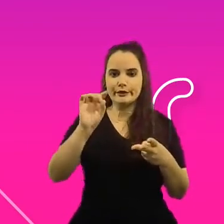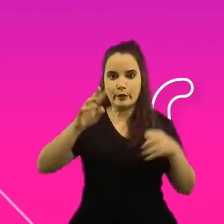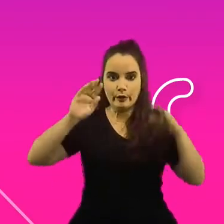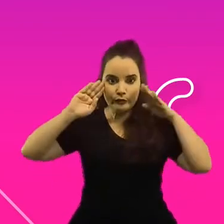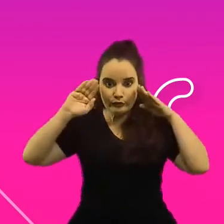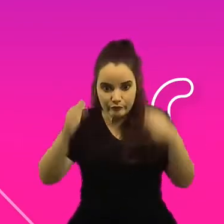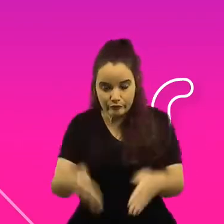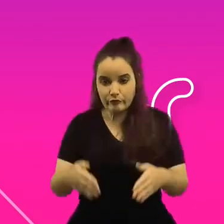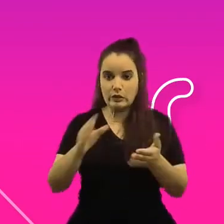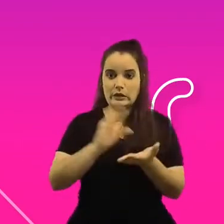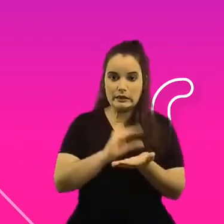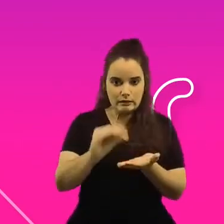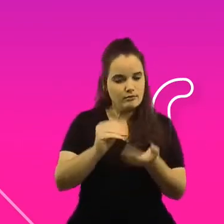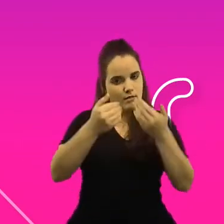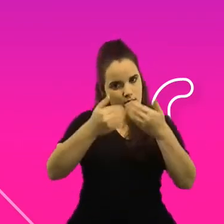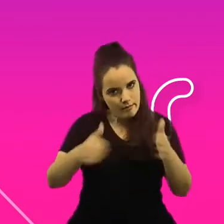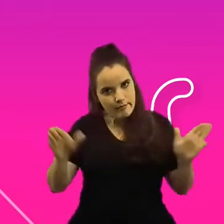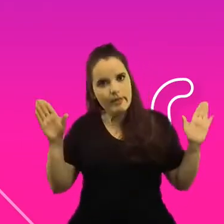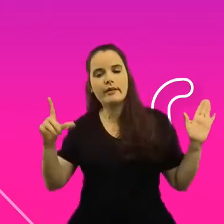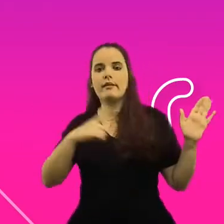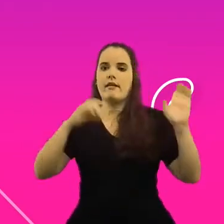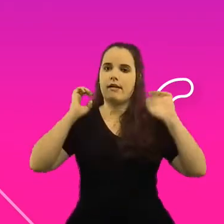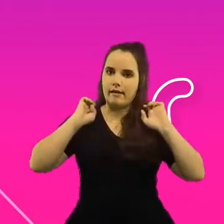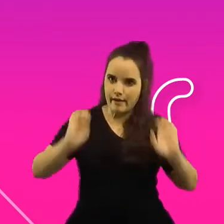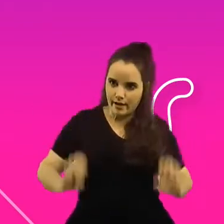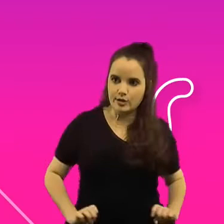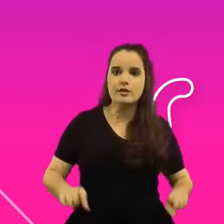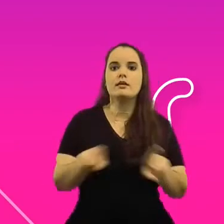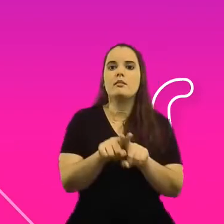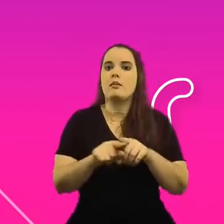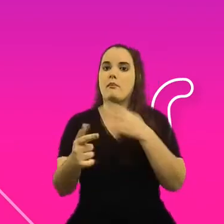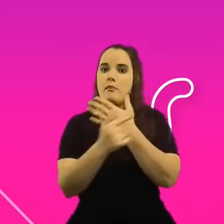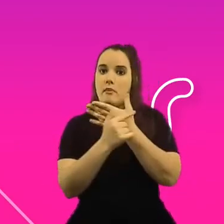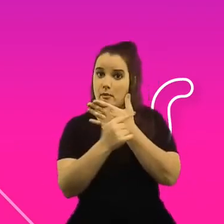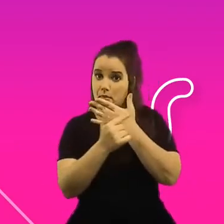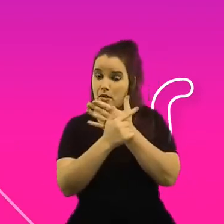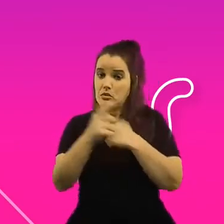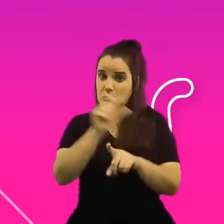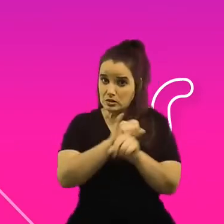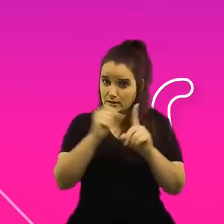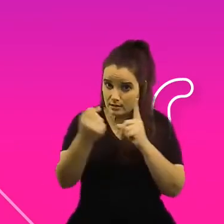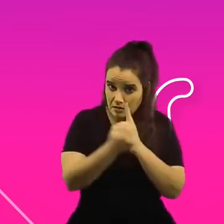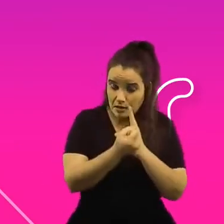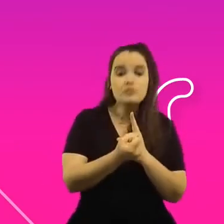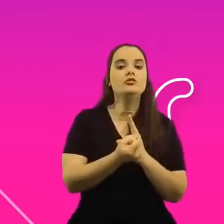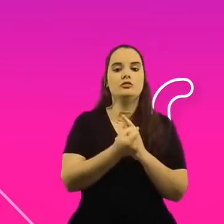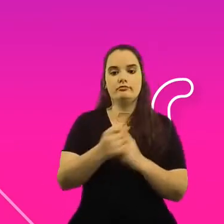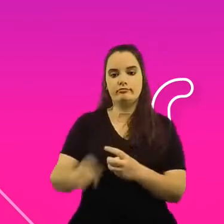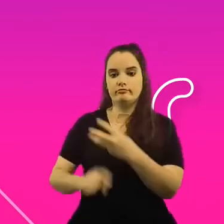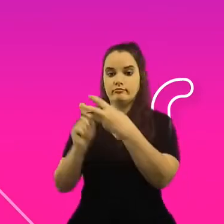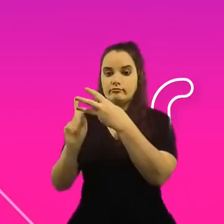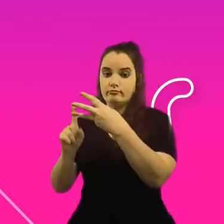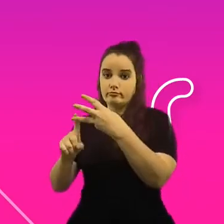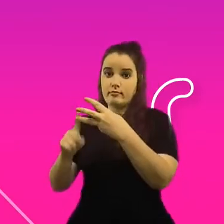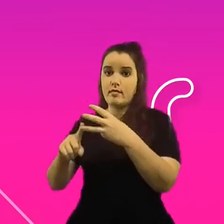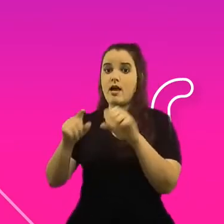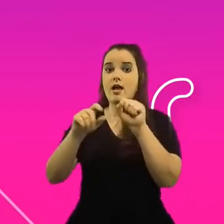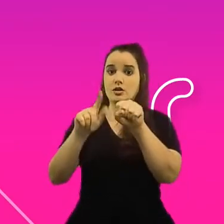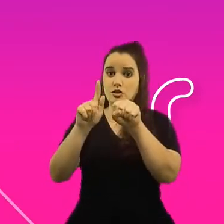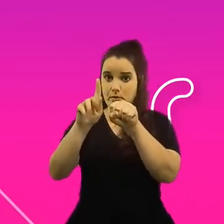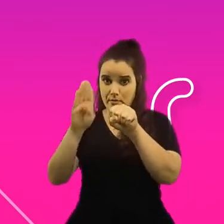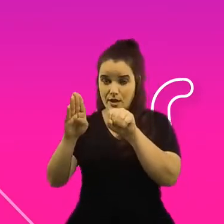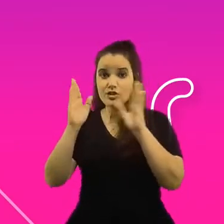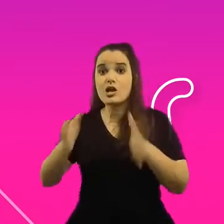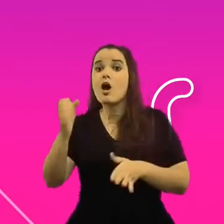na sociedade. E o SGB, então, ele já tem 8 anos de estrada aí, criando um ecossistema de educação e tecnologia em